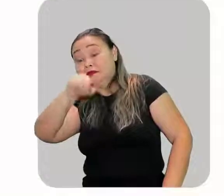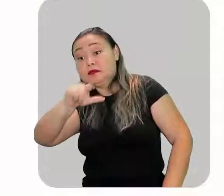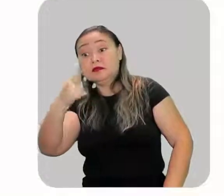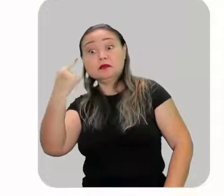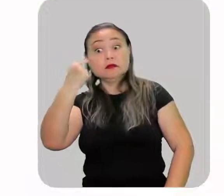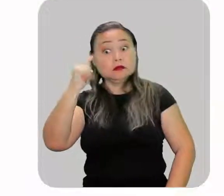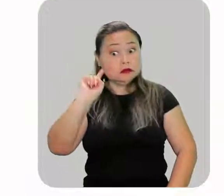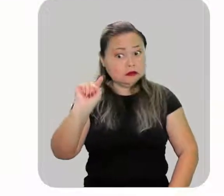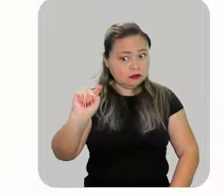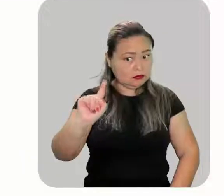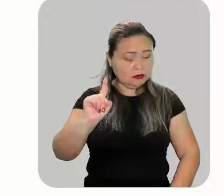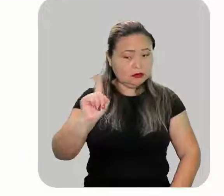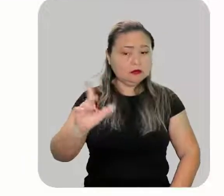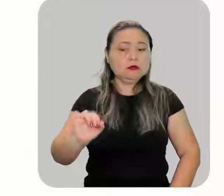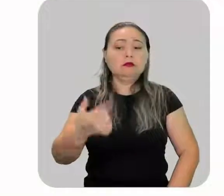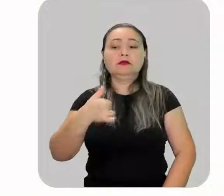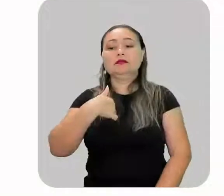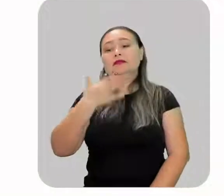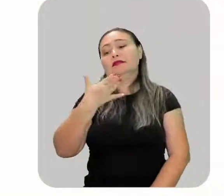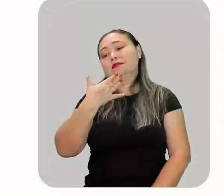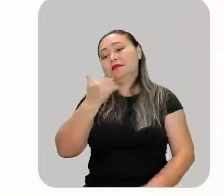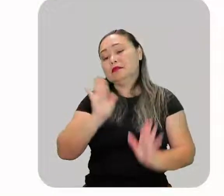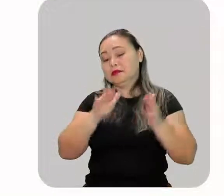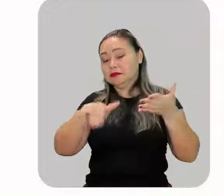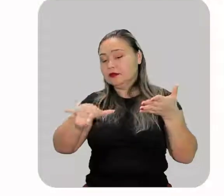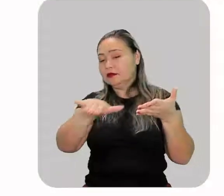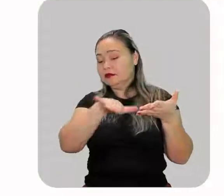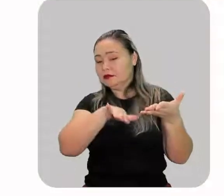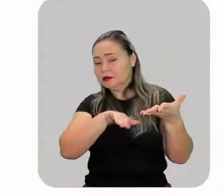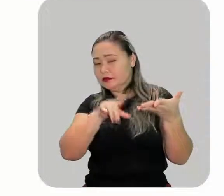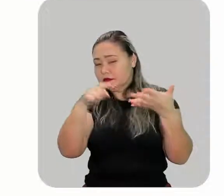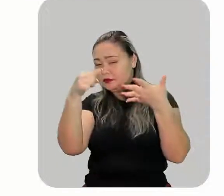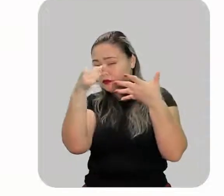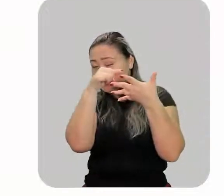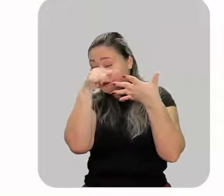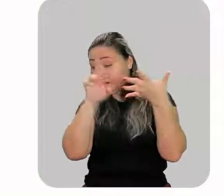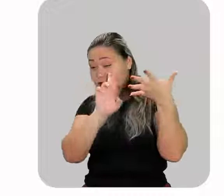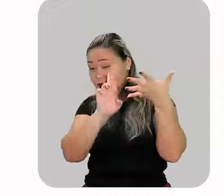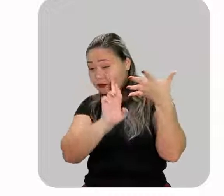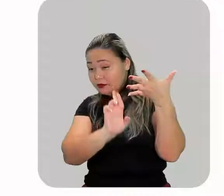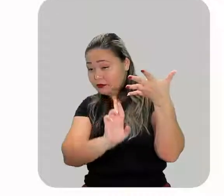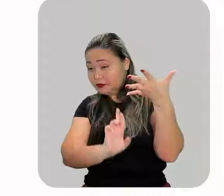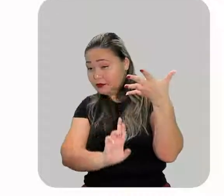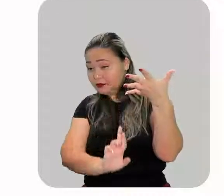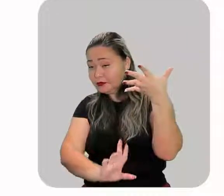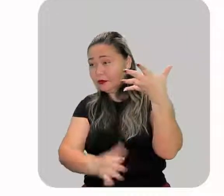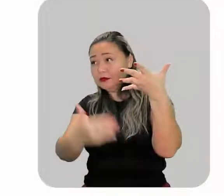tem que pensar, né, galera? Essa é a melhor parte, né? É. Que tem, todas as respostas estão